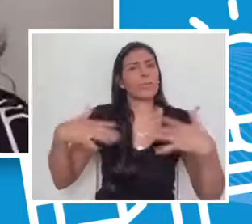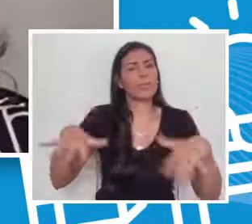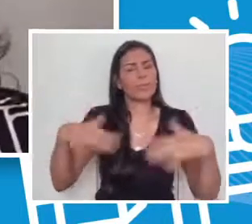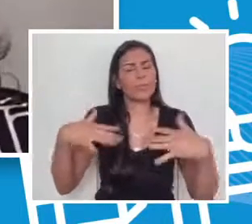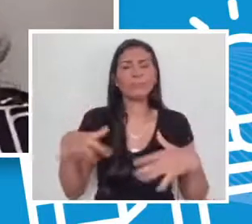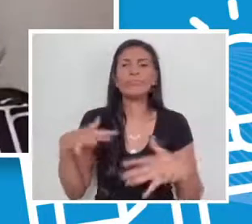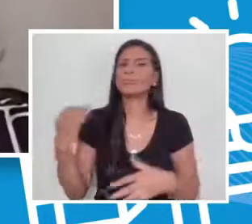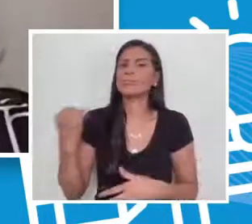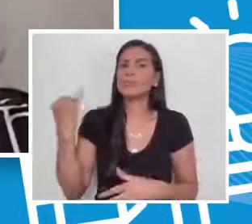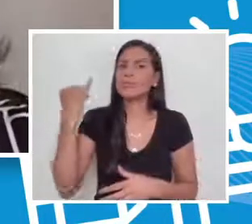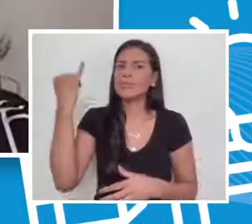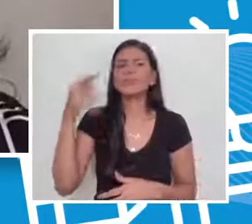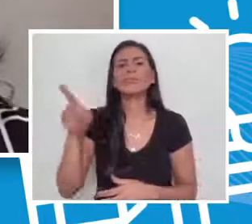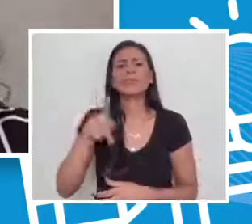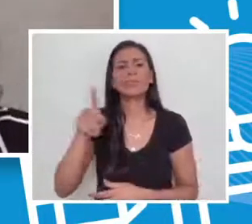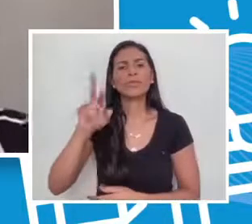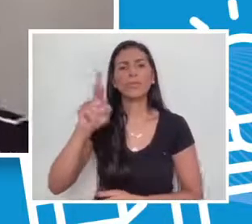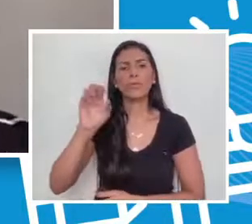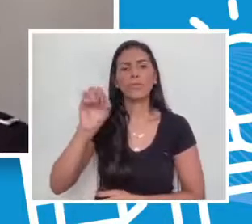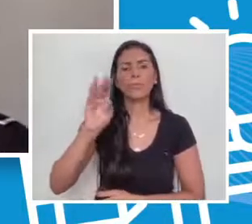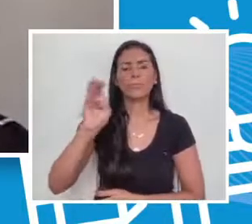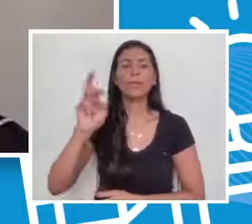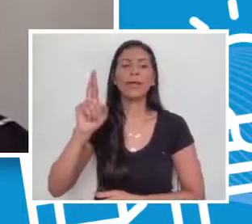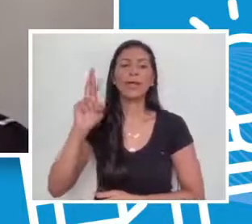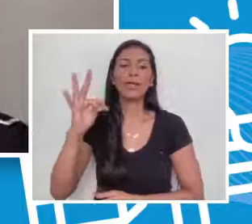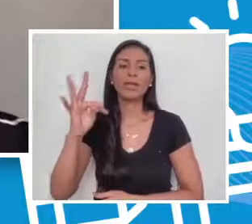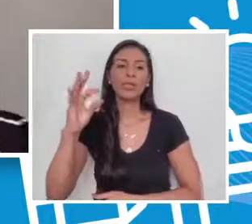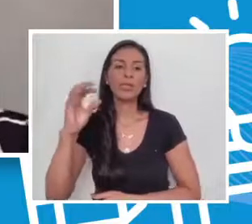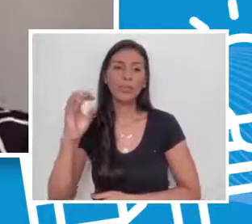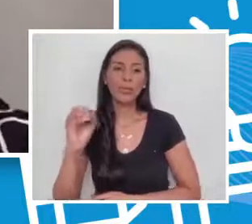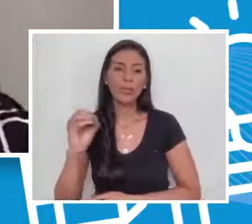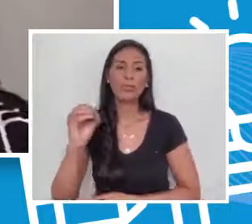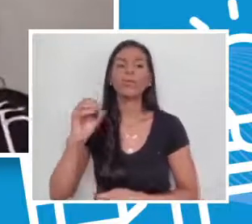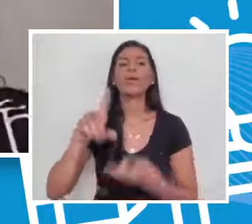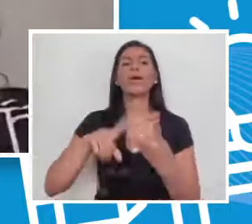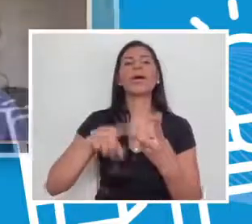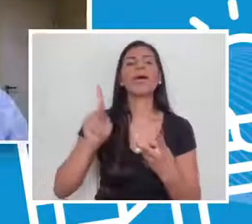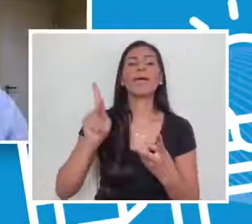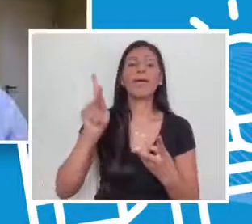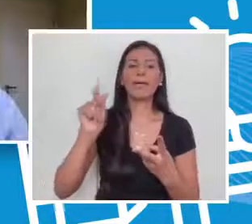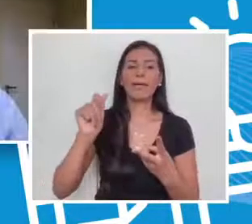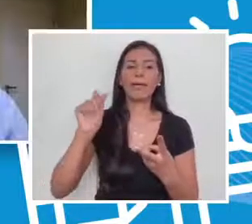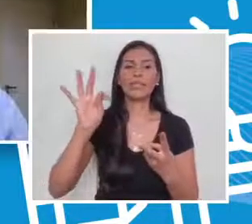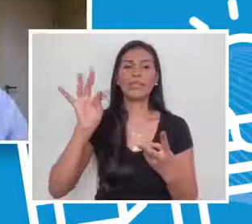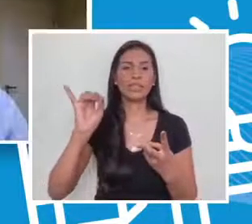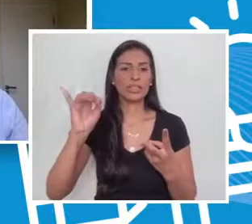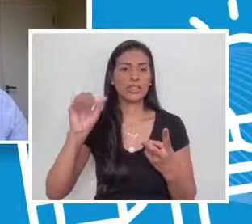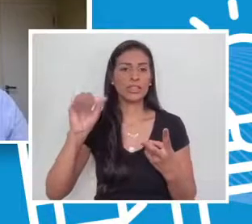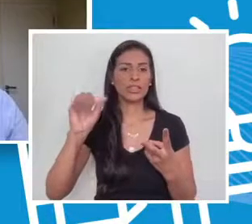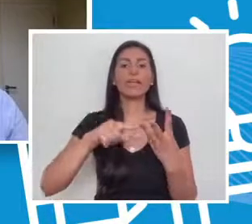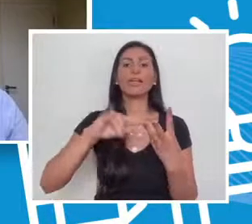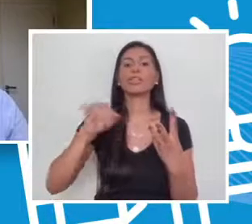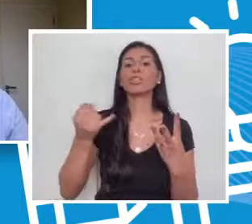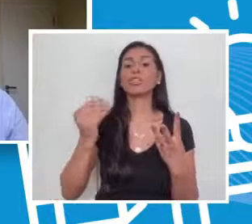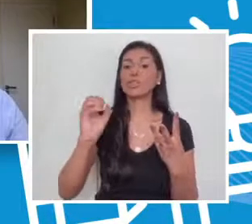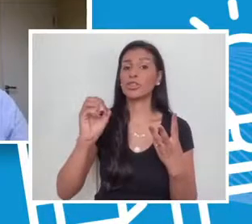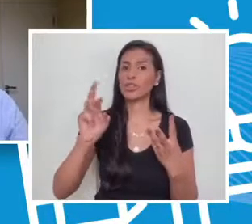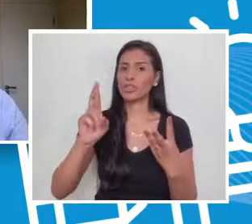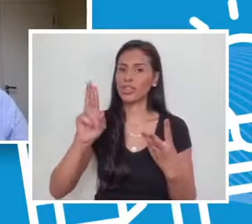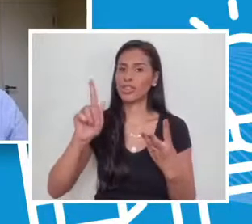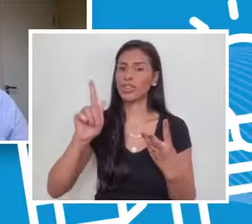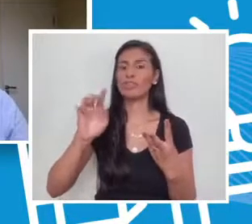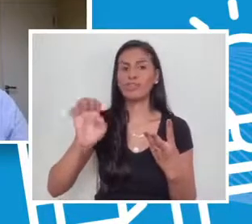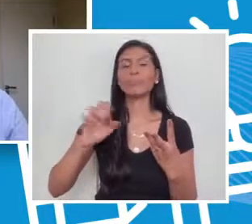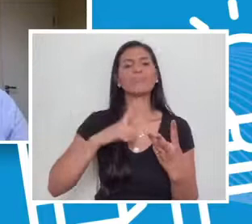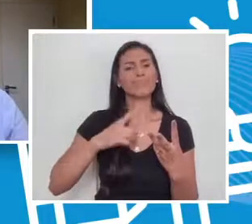importantes, certo? Que é o professor Roberto Lente, a professora Kátia Smolli e o professor Jorge Lira, que estão aqui conosco.